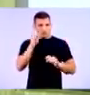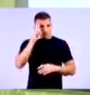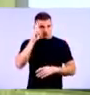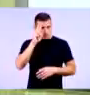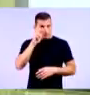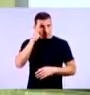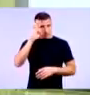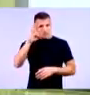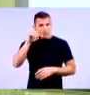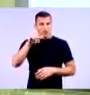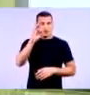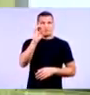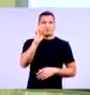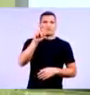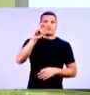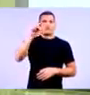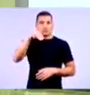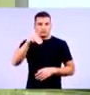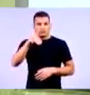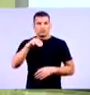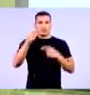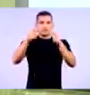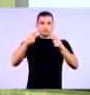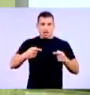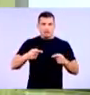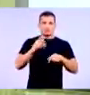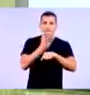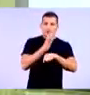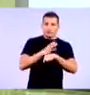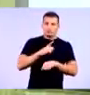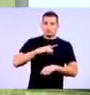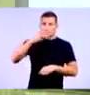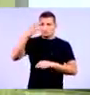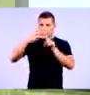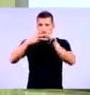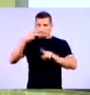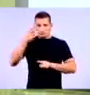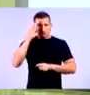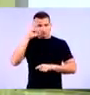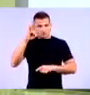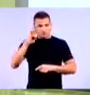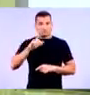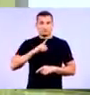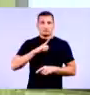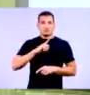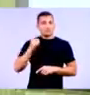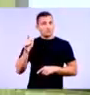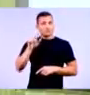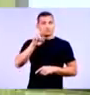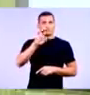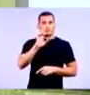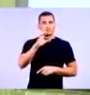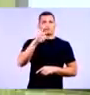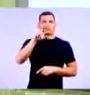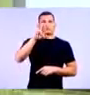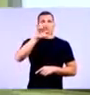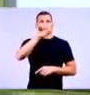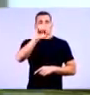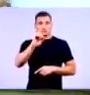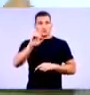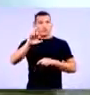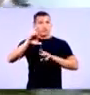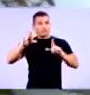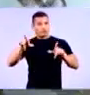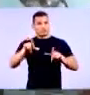fórum, o questionário e a tarefa. E nós temos os recursos, né, que são diferentes. Então vamos conhecer o questionário.